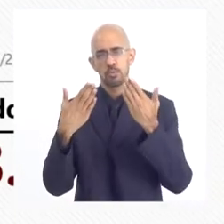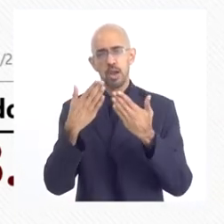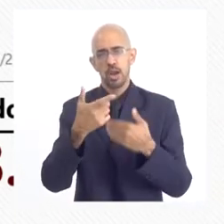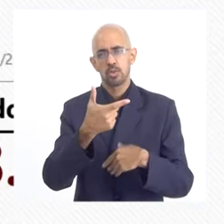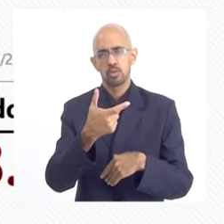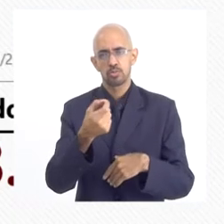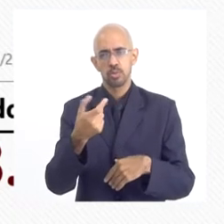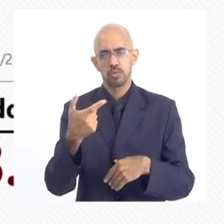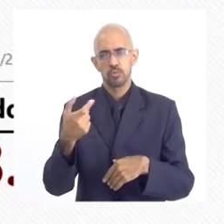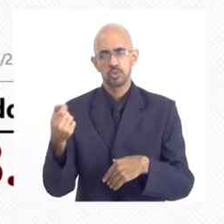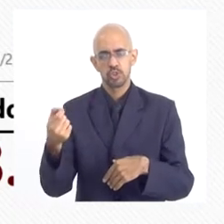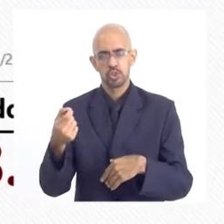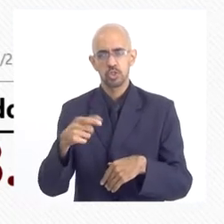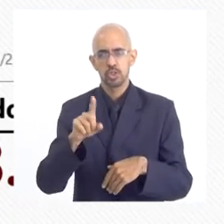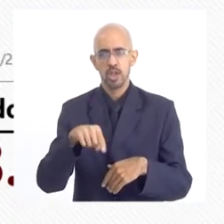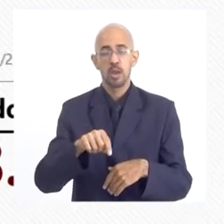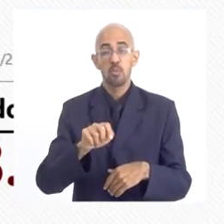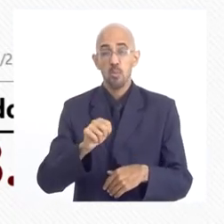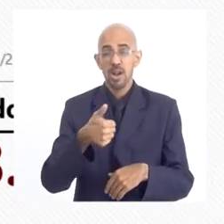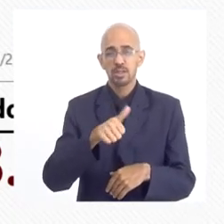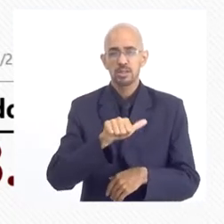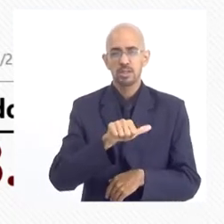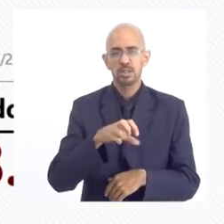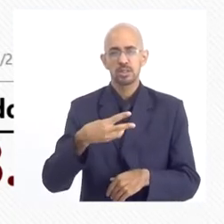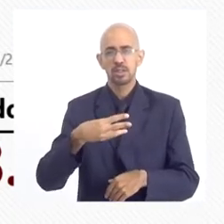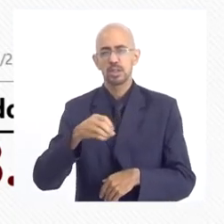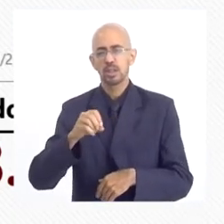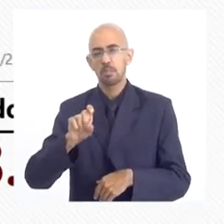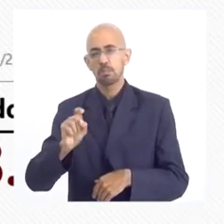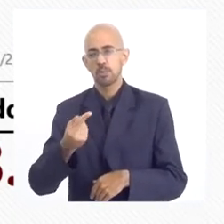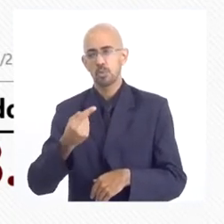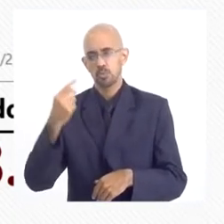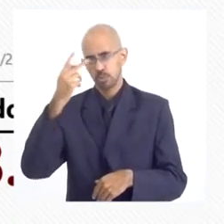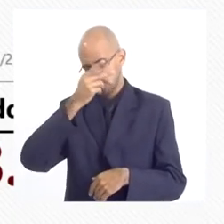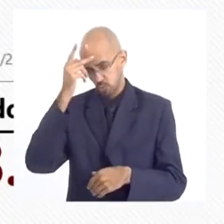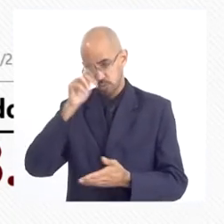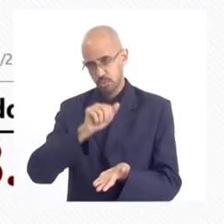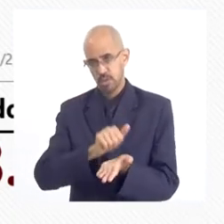Que foram quase 130 mil empregos.